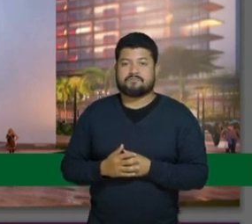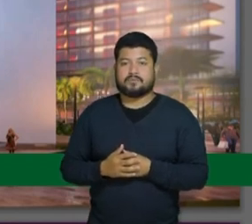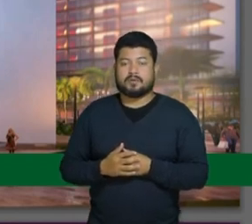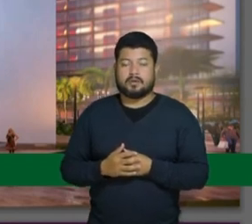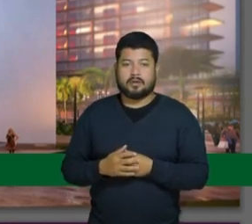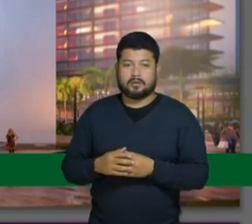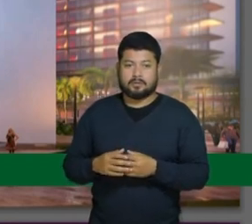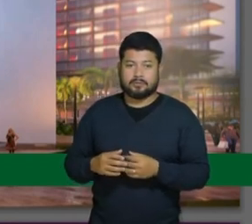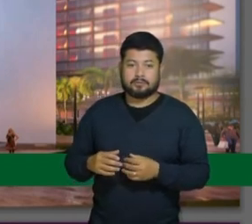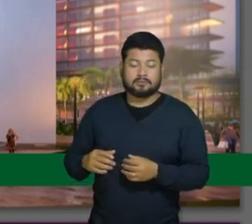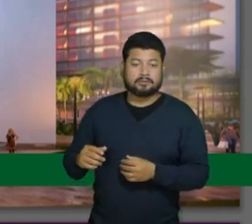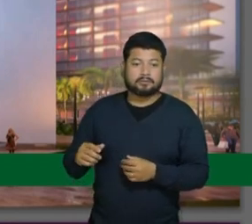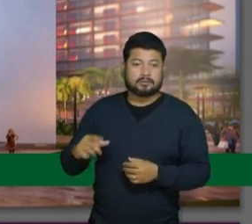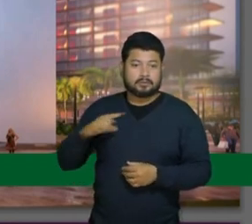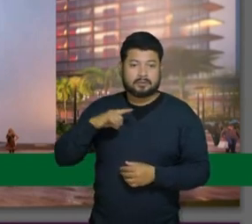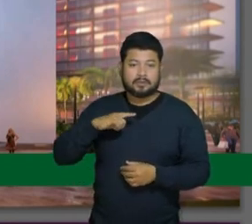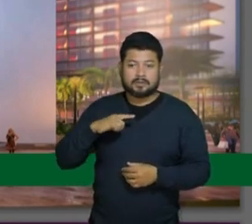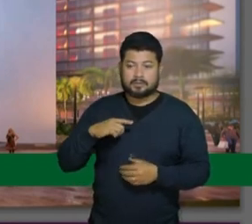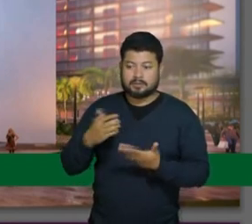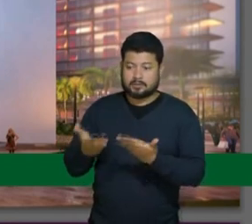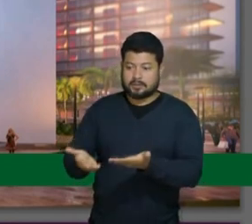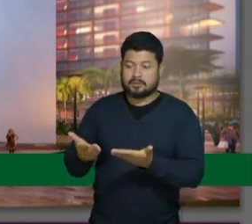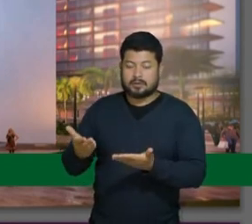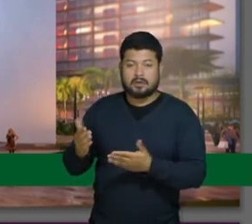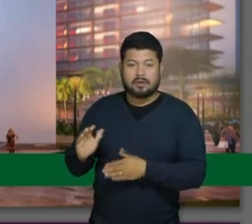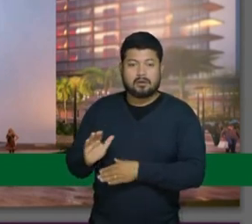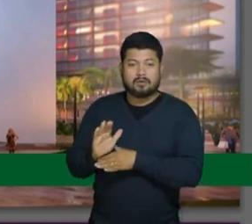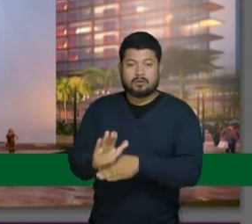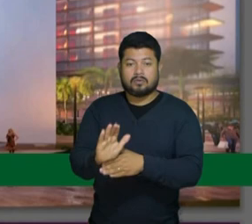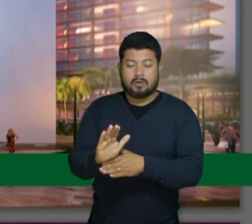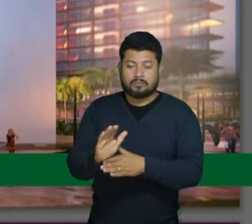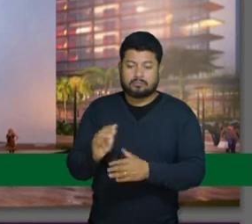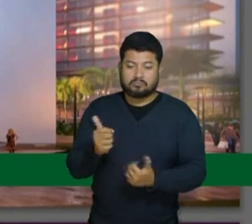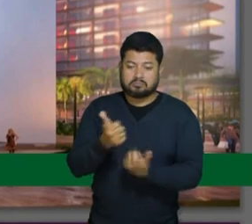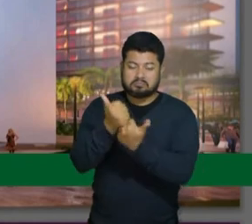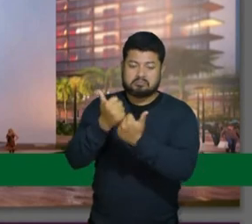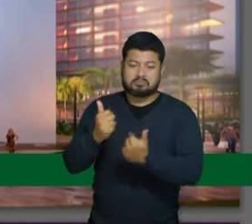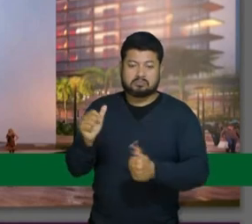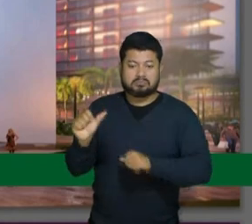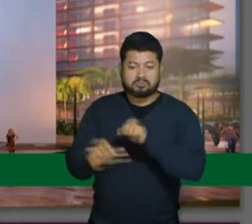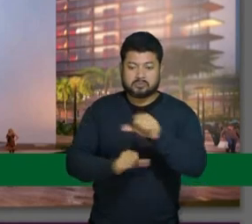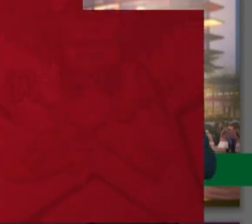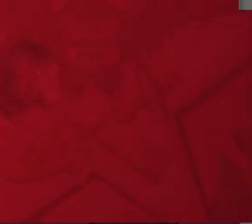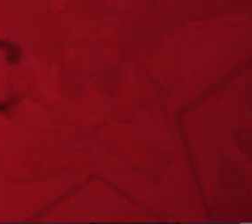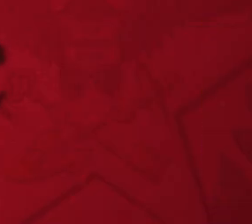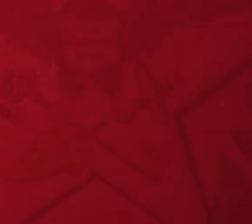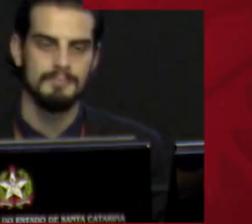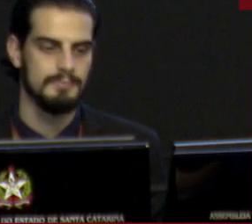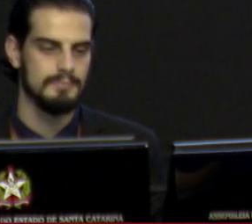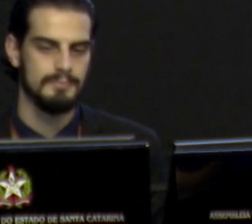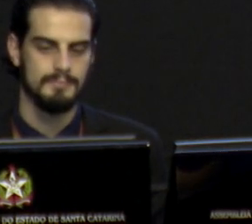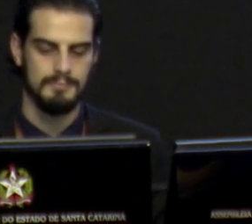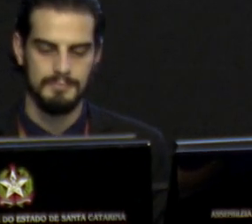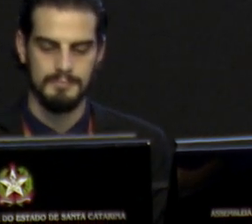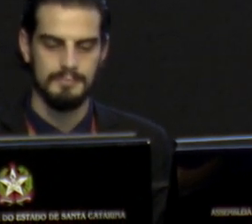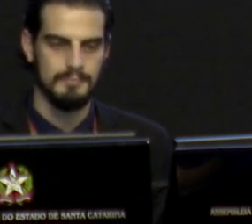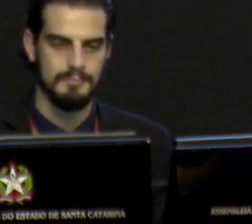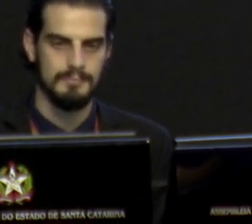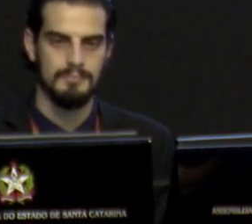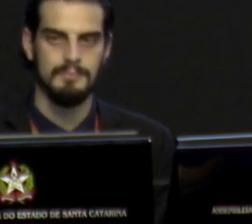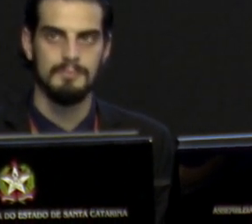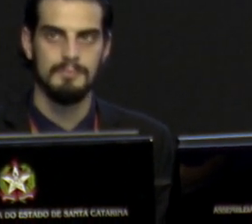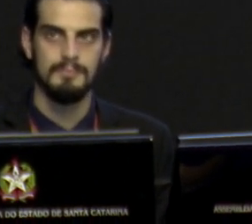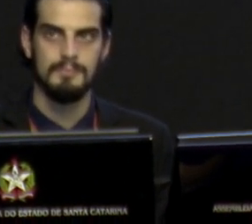gerando um grande impacto social, cultural e econômico para o Estado. Representando as Blue